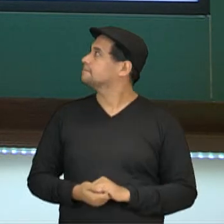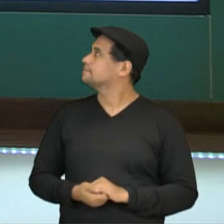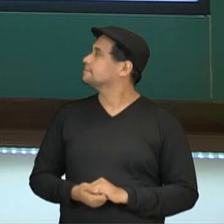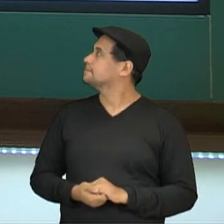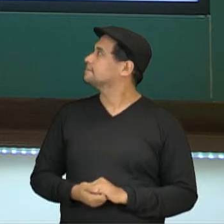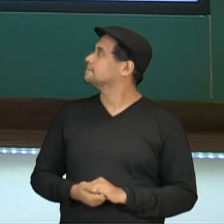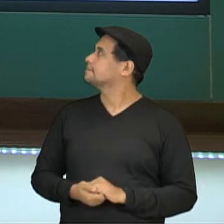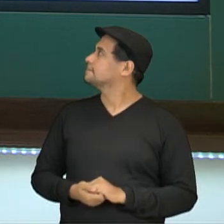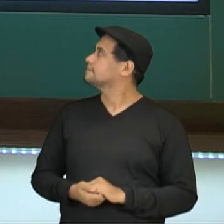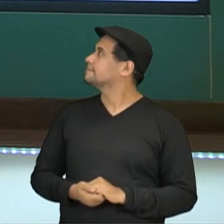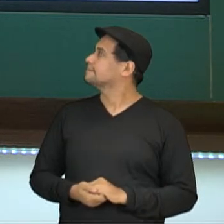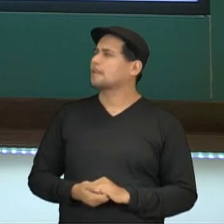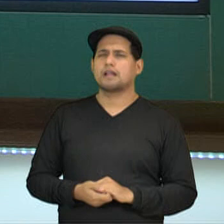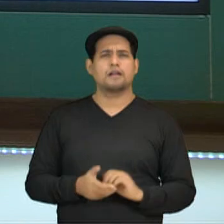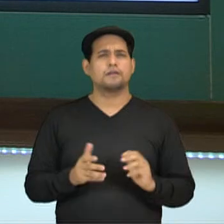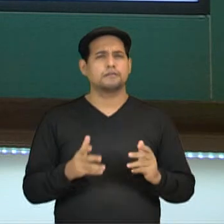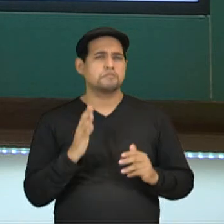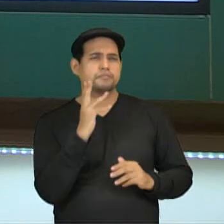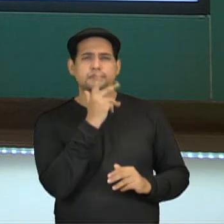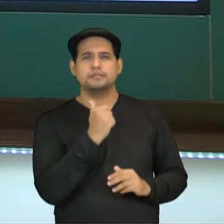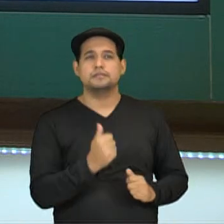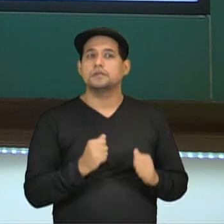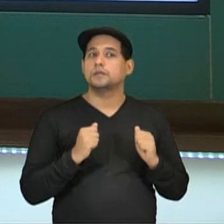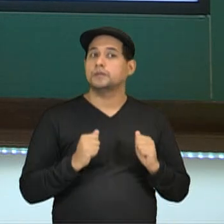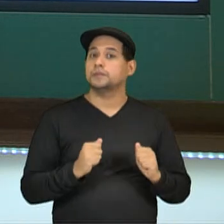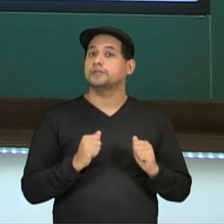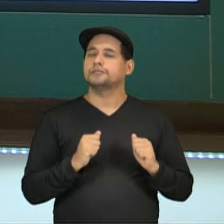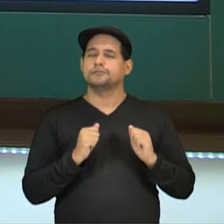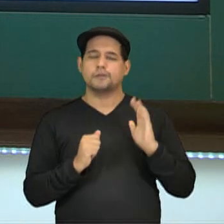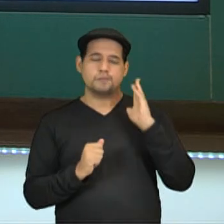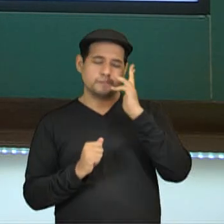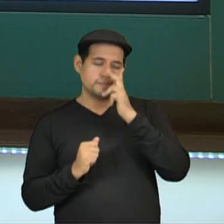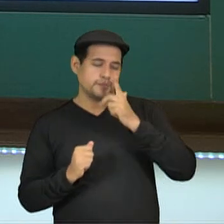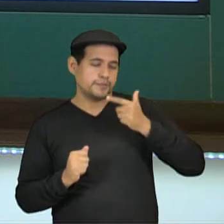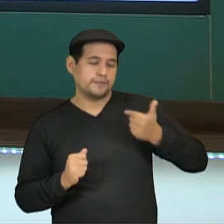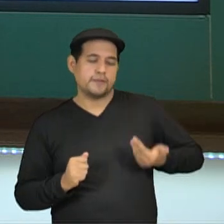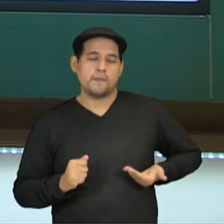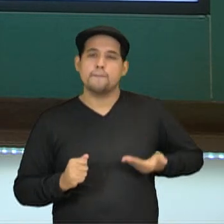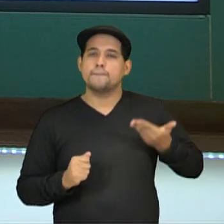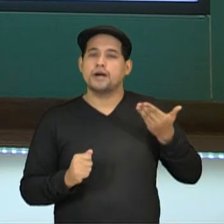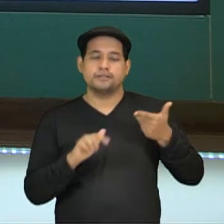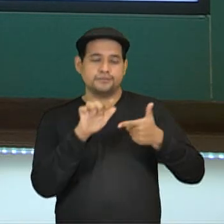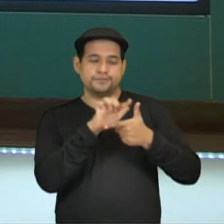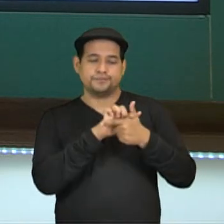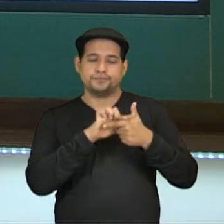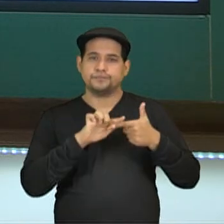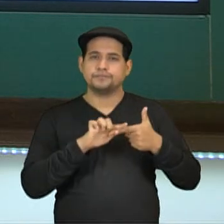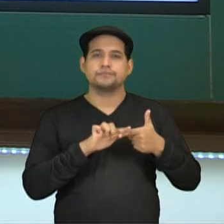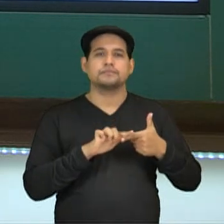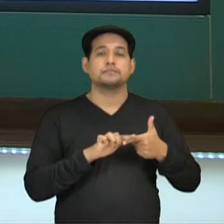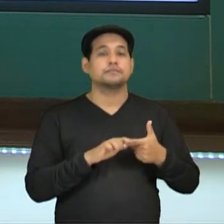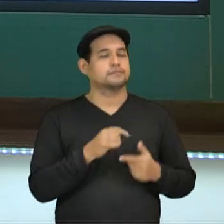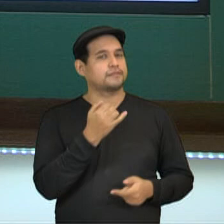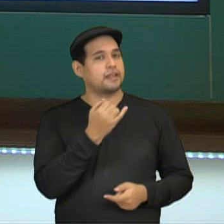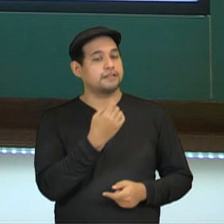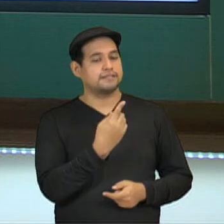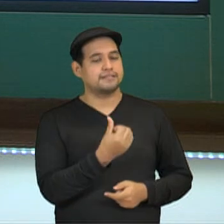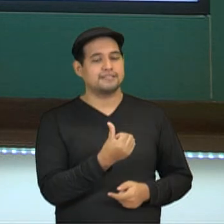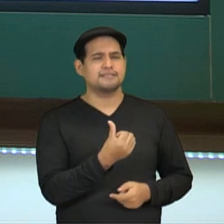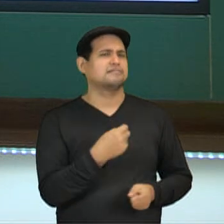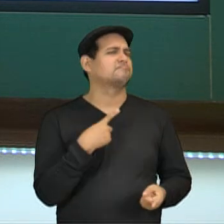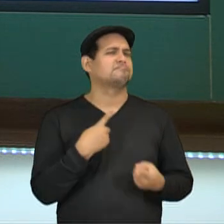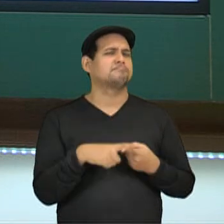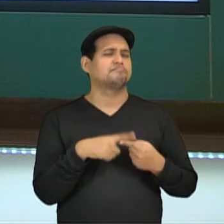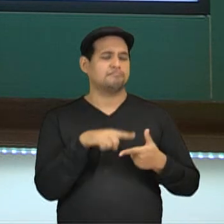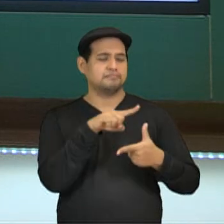agora eu tenho uma equação bonitinha, ó, mas eu posso deixar ela mais bonita ainda quando eu divido por 16. Por que